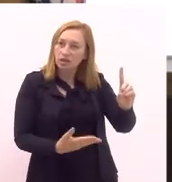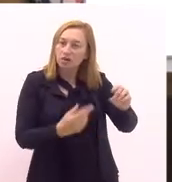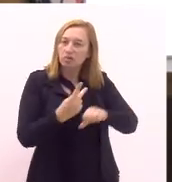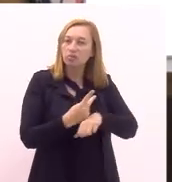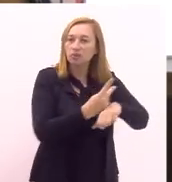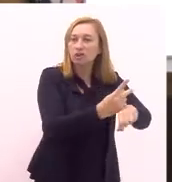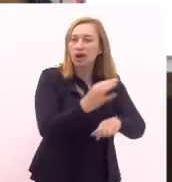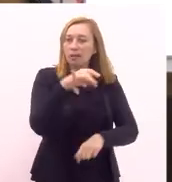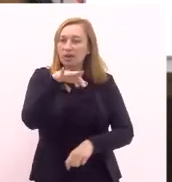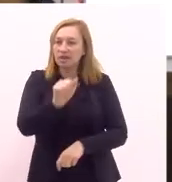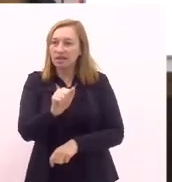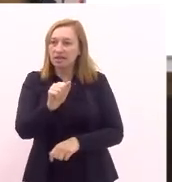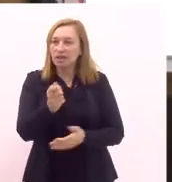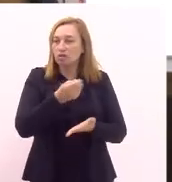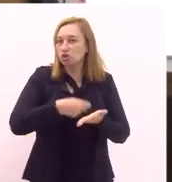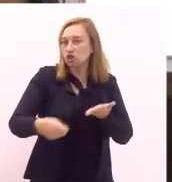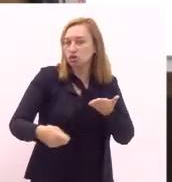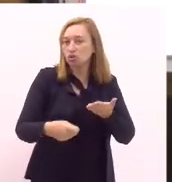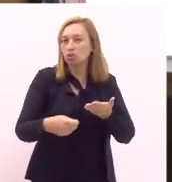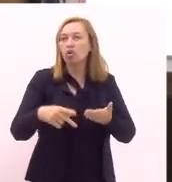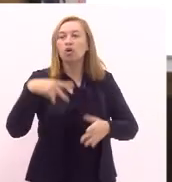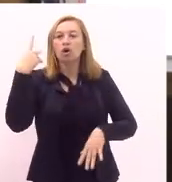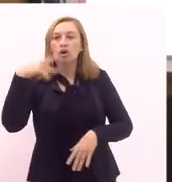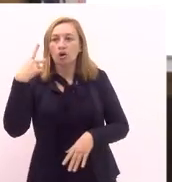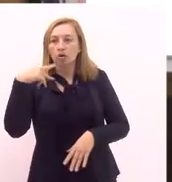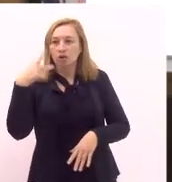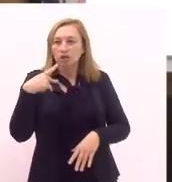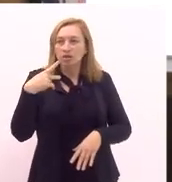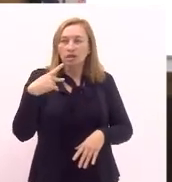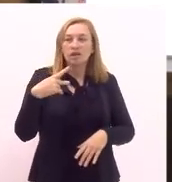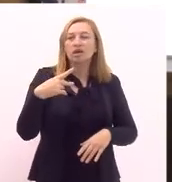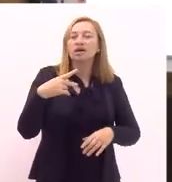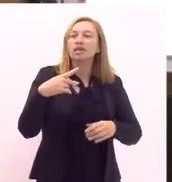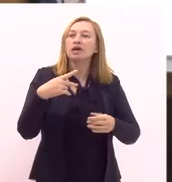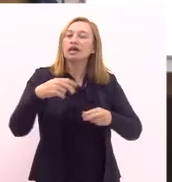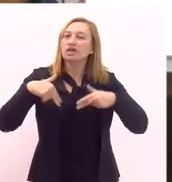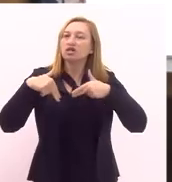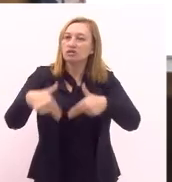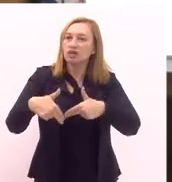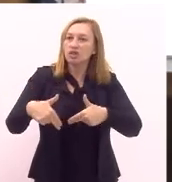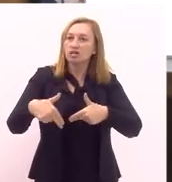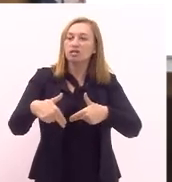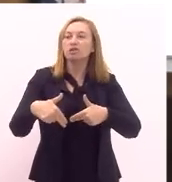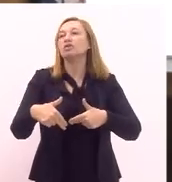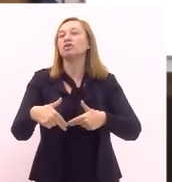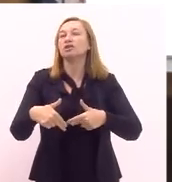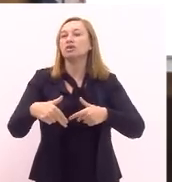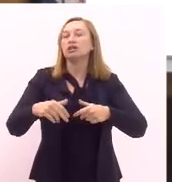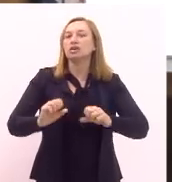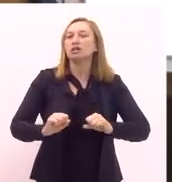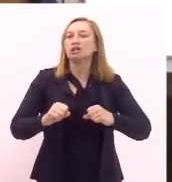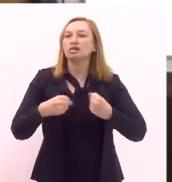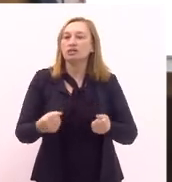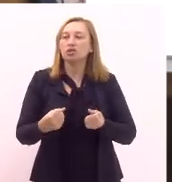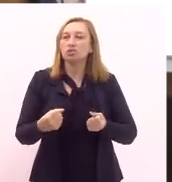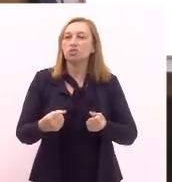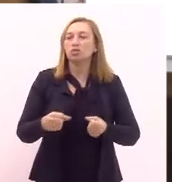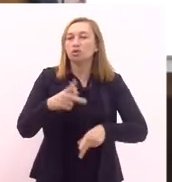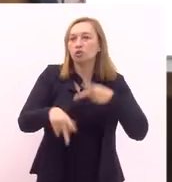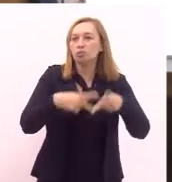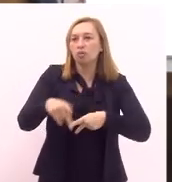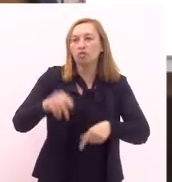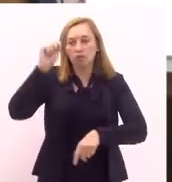nascimento foi um escritor político e ativista dos direitos civis e humano do Povo Preto um justo e merecido